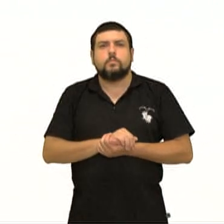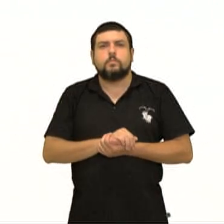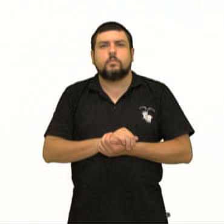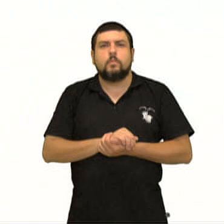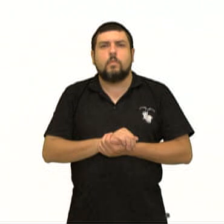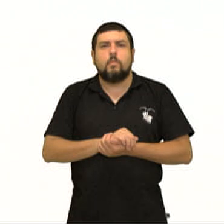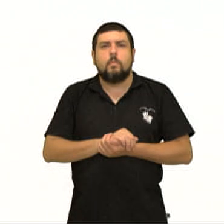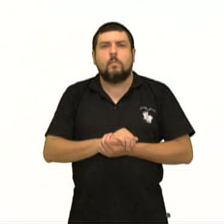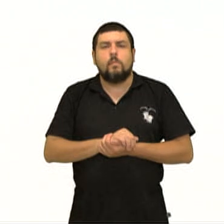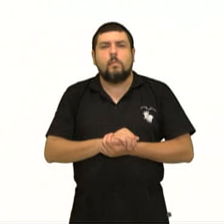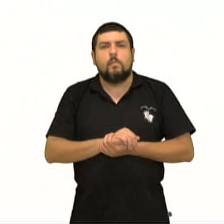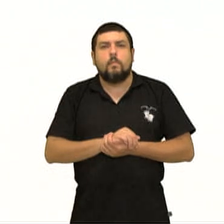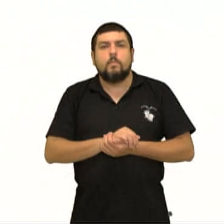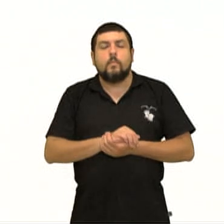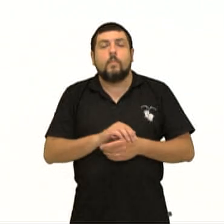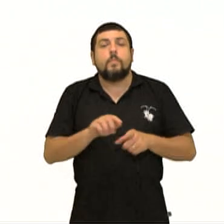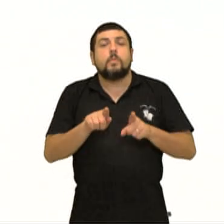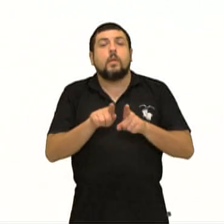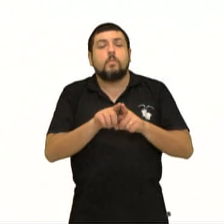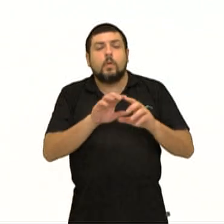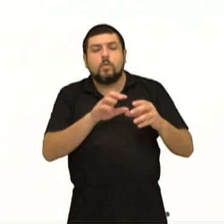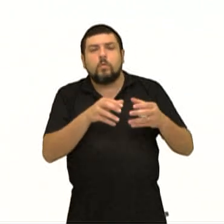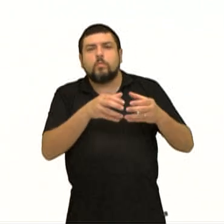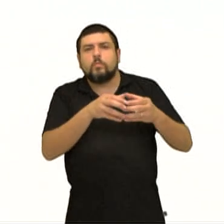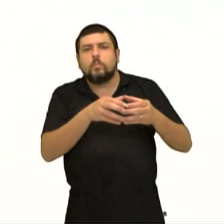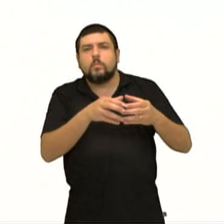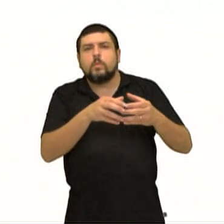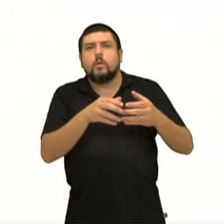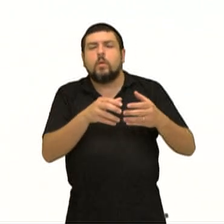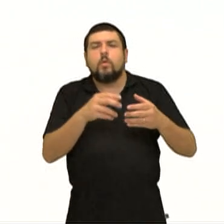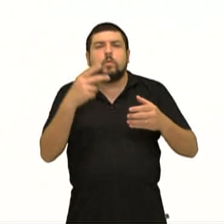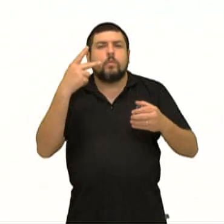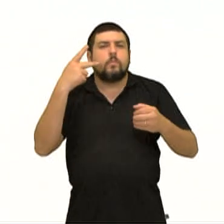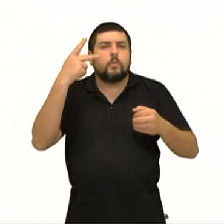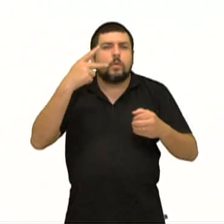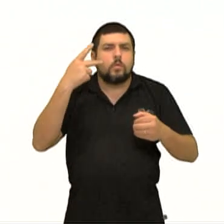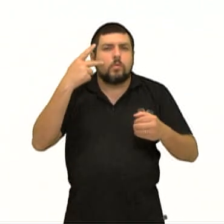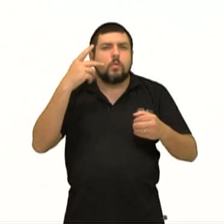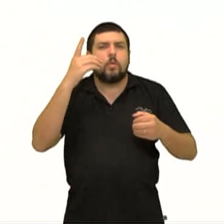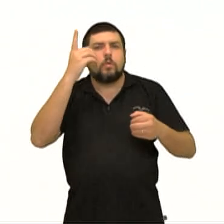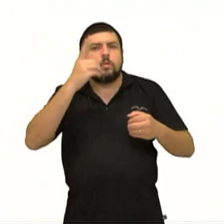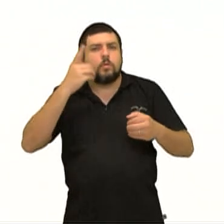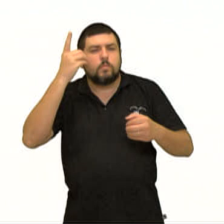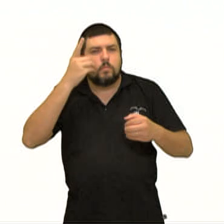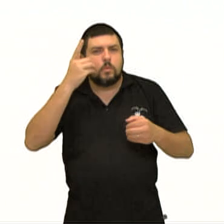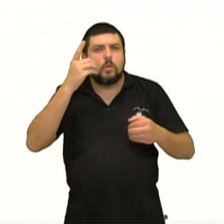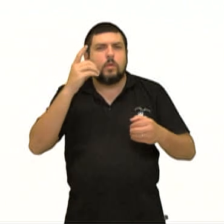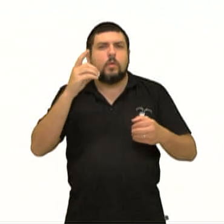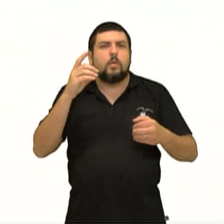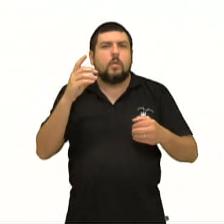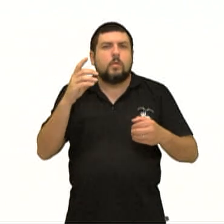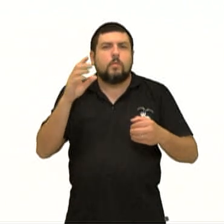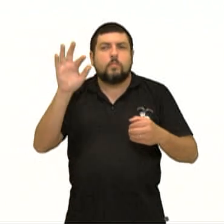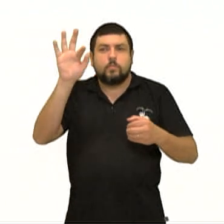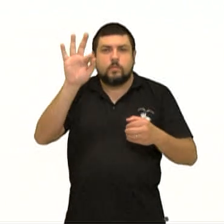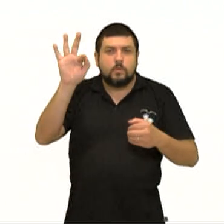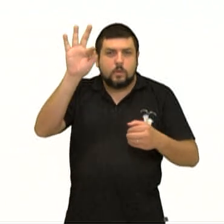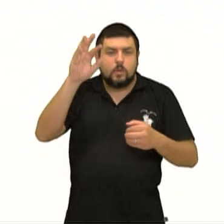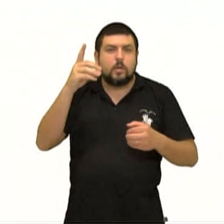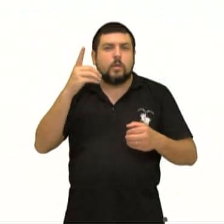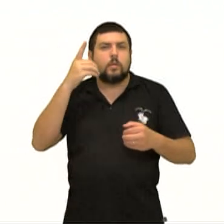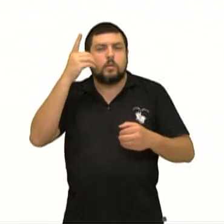do Poder Legislativo também são escolhidos pelo voto, né? Vereadores, deputados estaduais, deputados federais e senadores. Entretanto, aqui, né, há